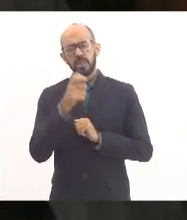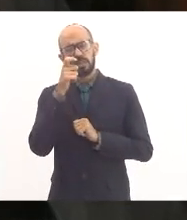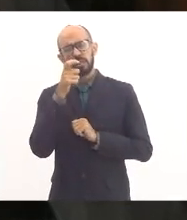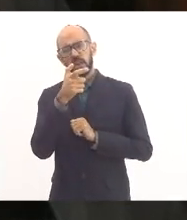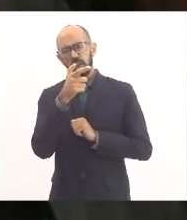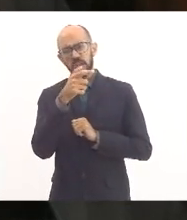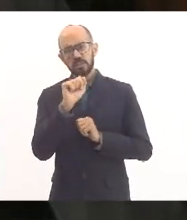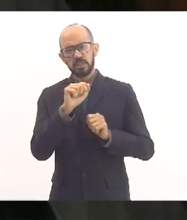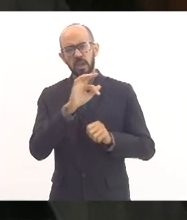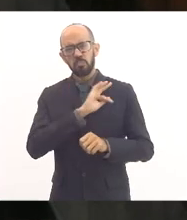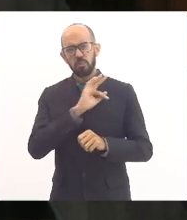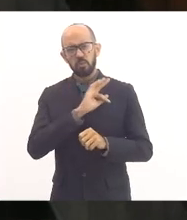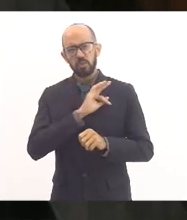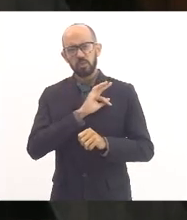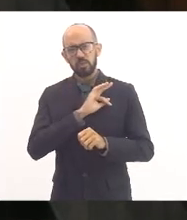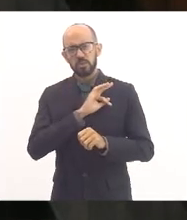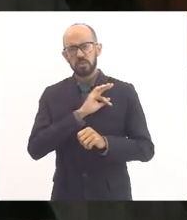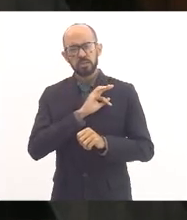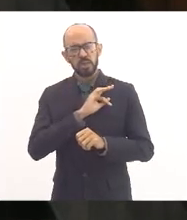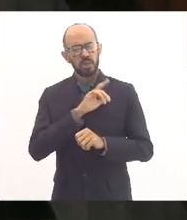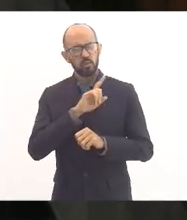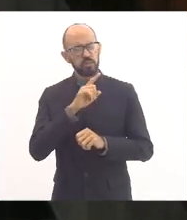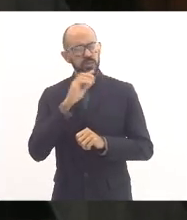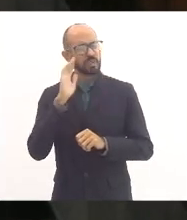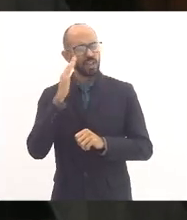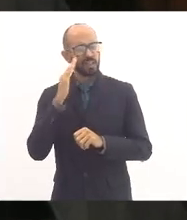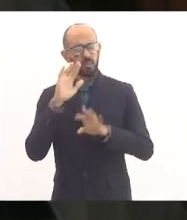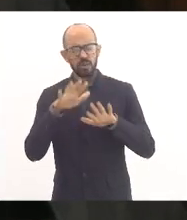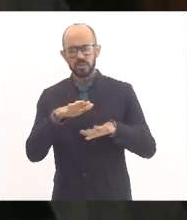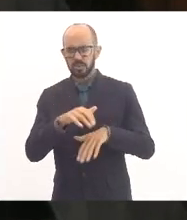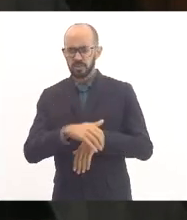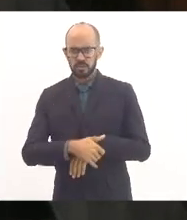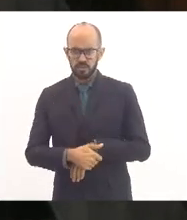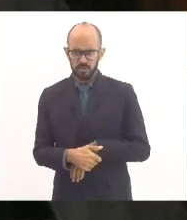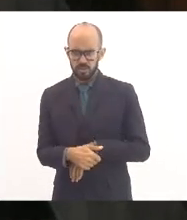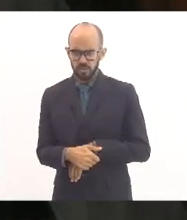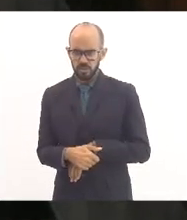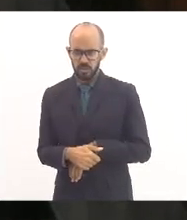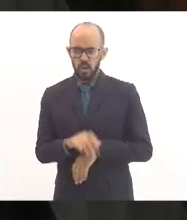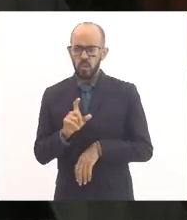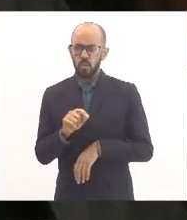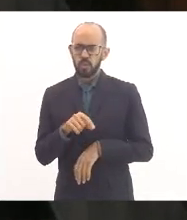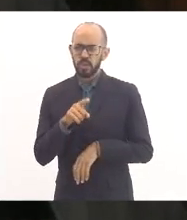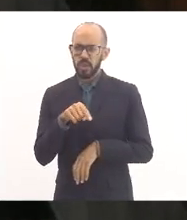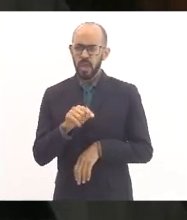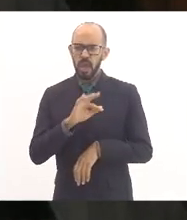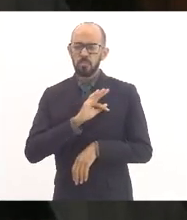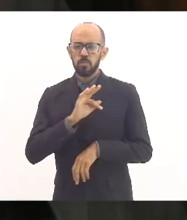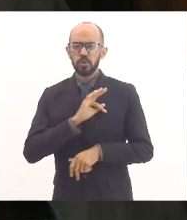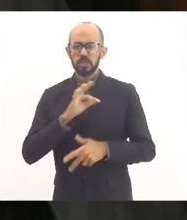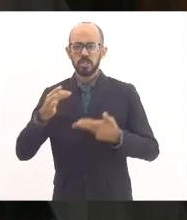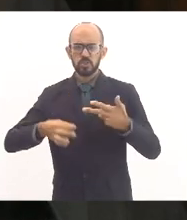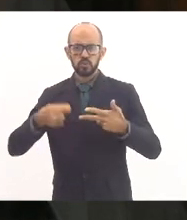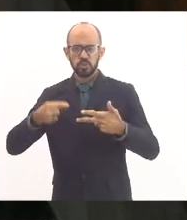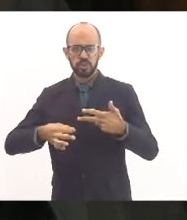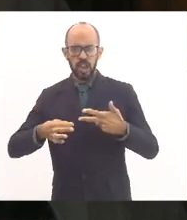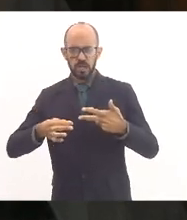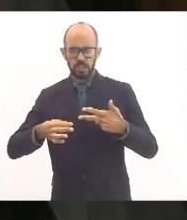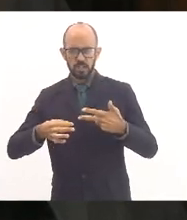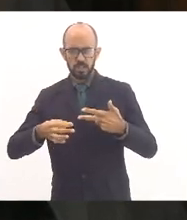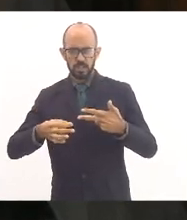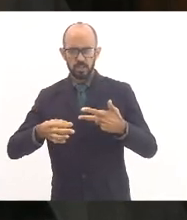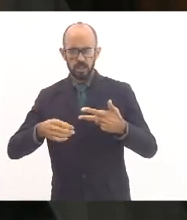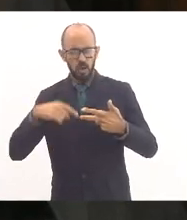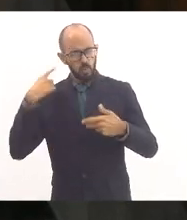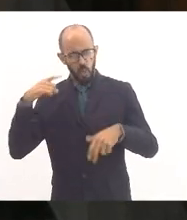polícia judiciária não se compreenda como tal e o que é polícia judiciária um louco